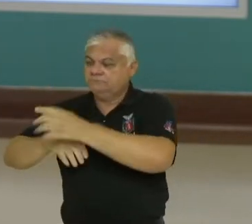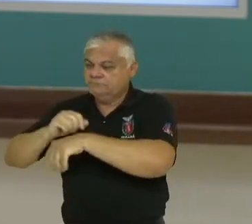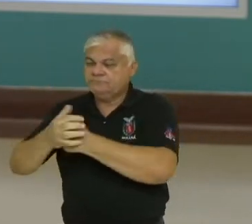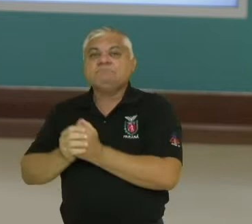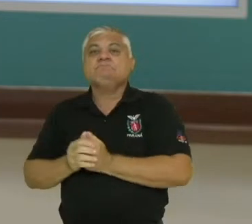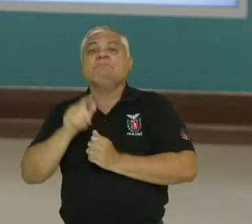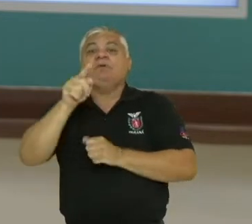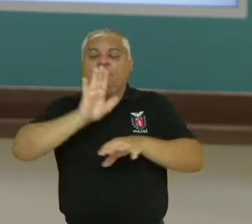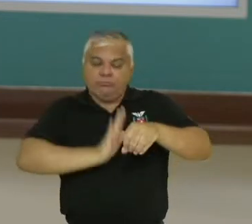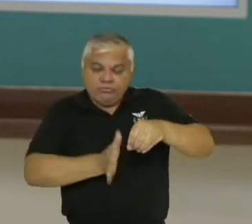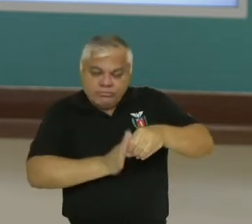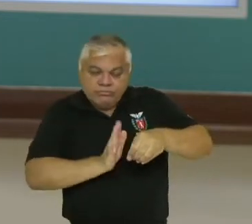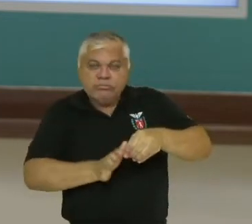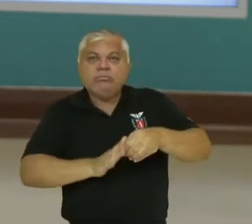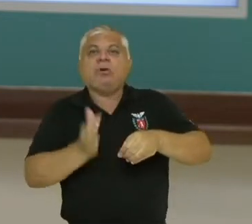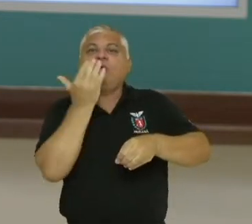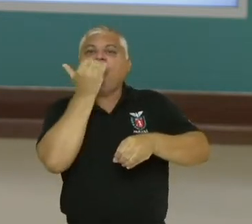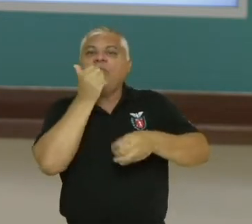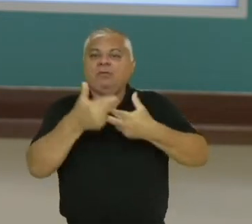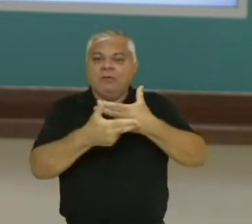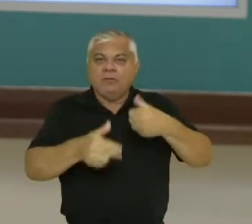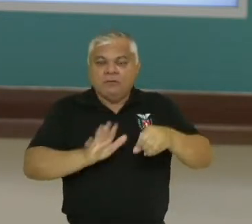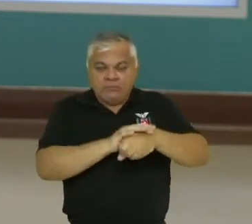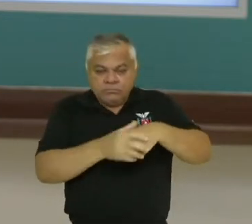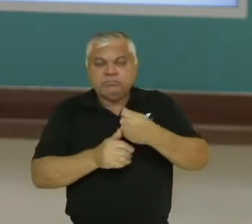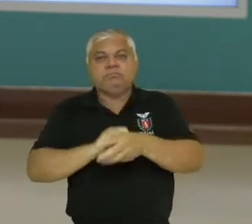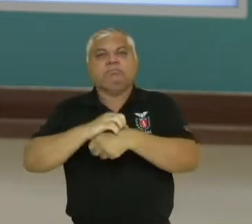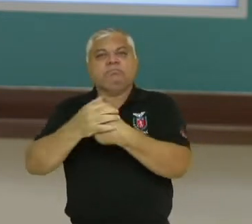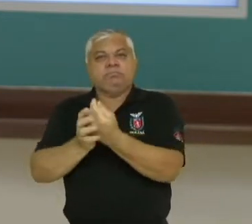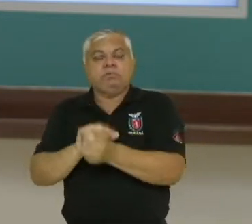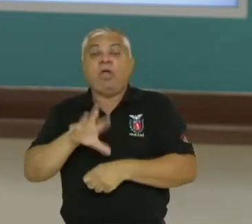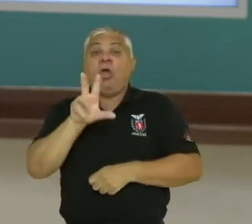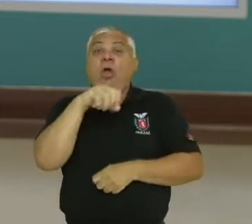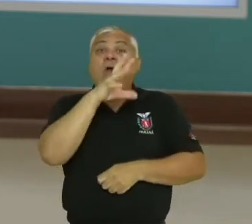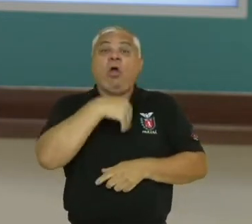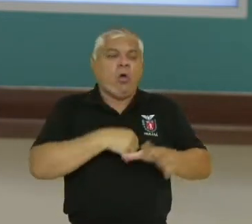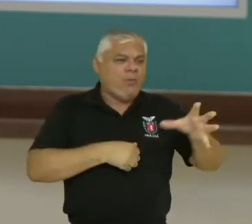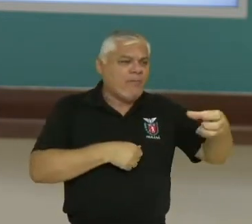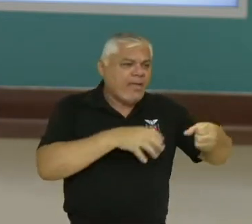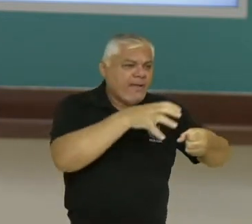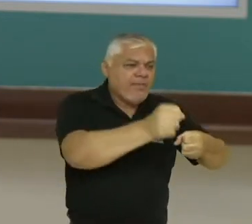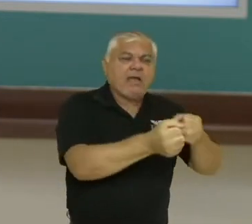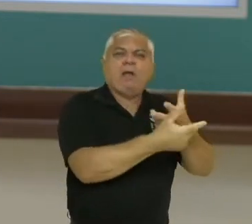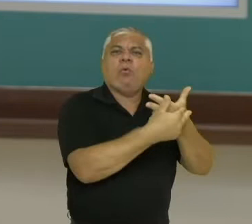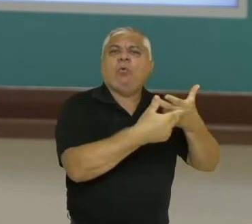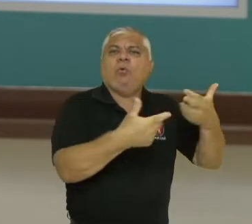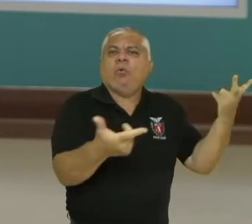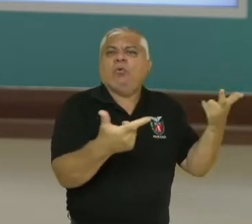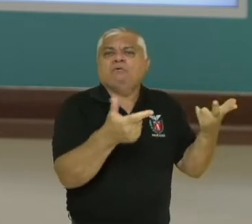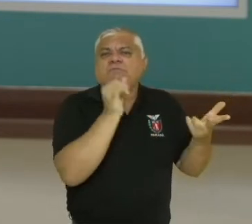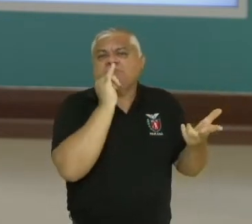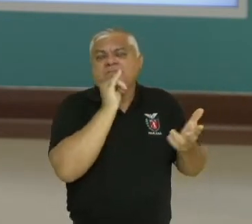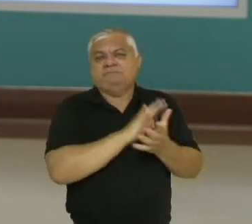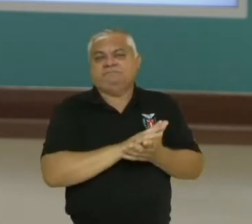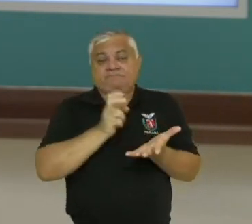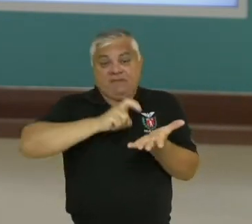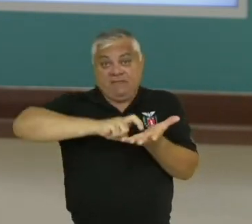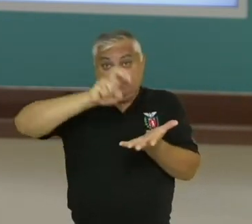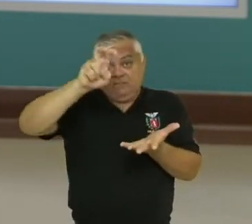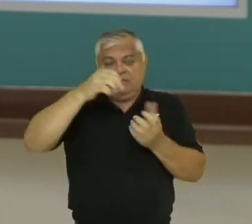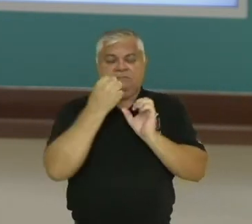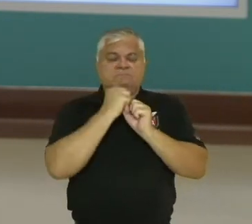os alimentos ou entrar em contato com alguma substância que possa lhe prejudicar. Por exemplo, quando você acorda,